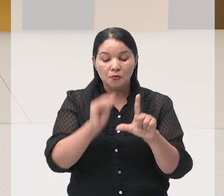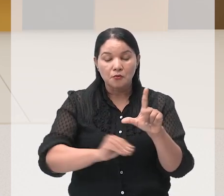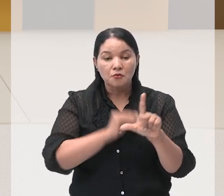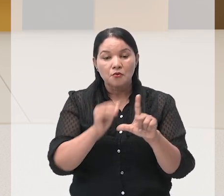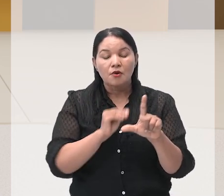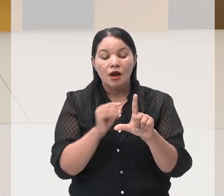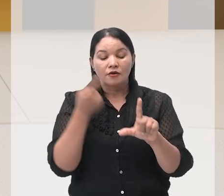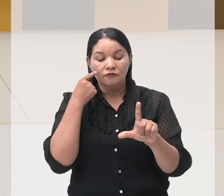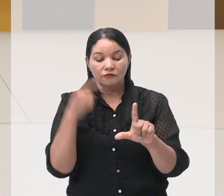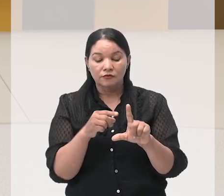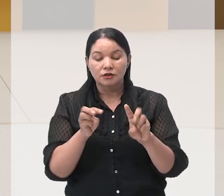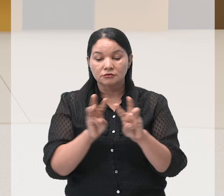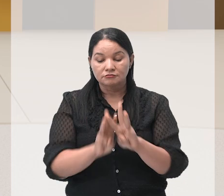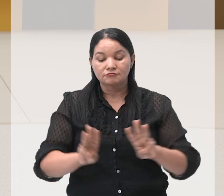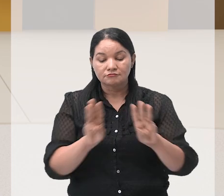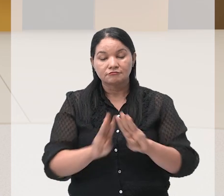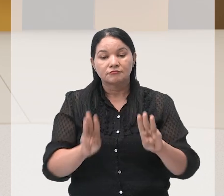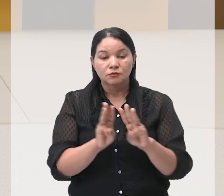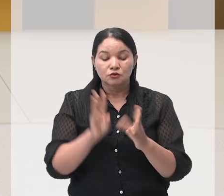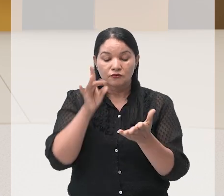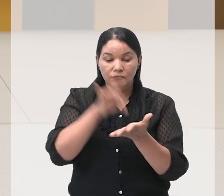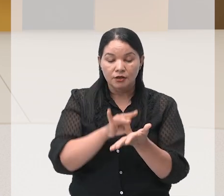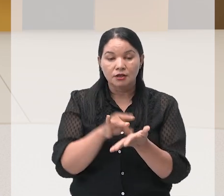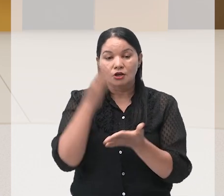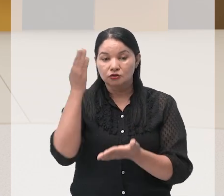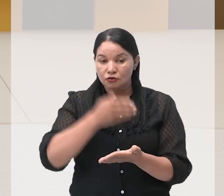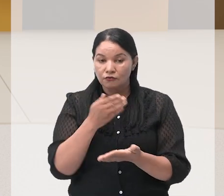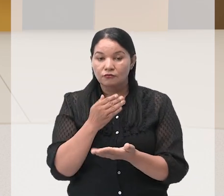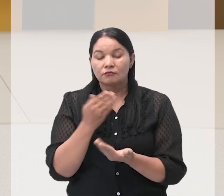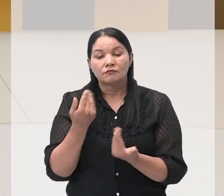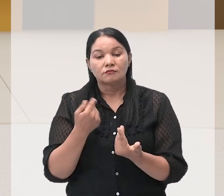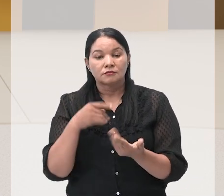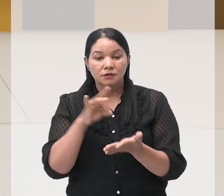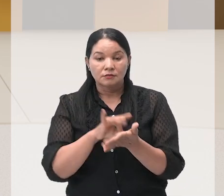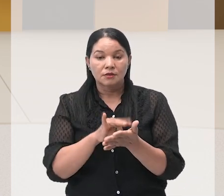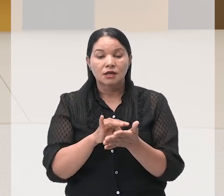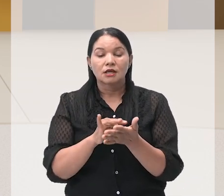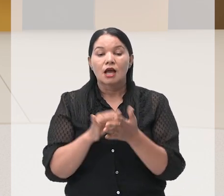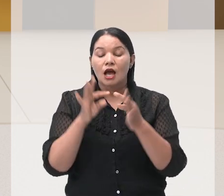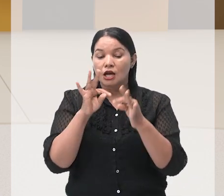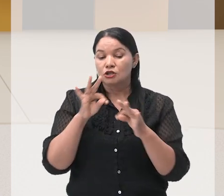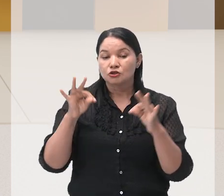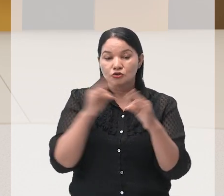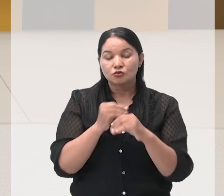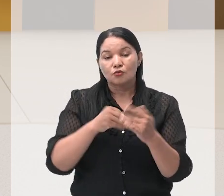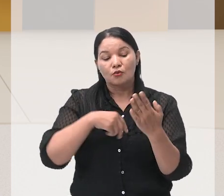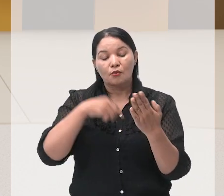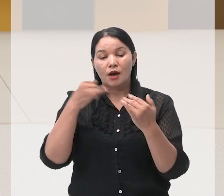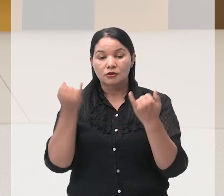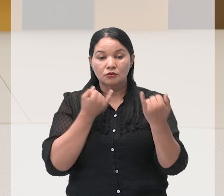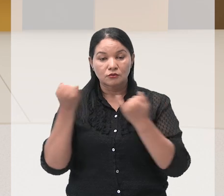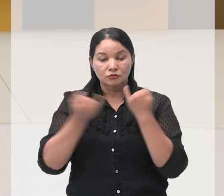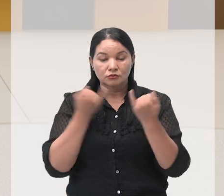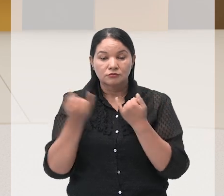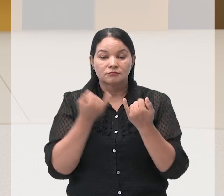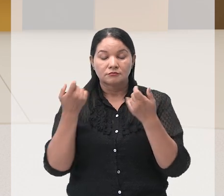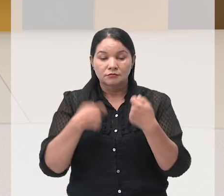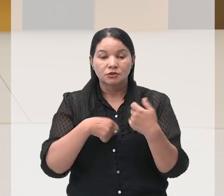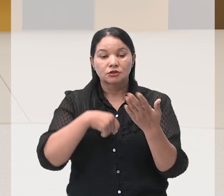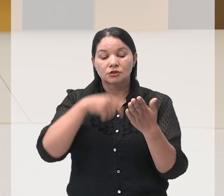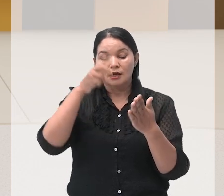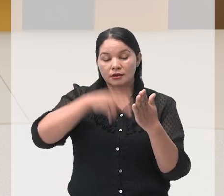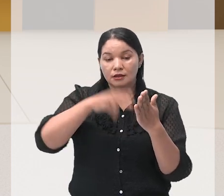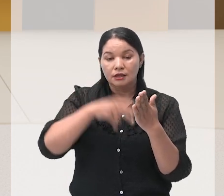se baseando apenas em trechos, certo? Isso é muito importante. Outra dica que a gente traz para